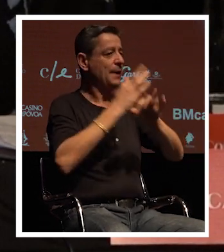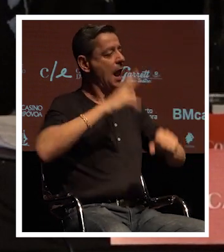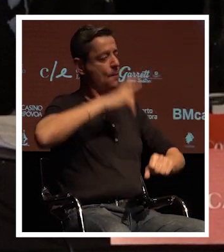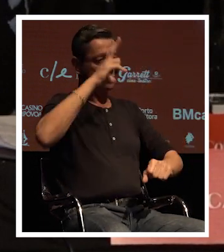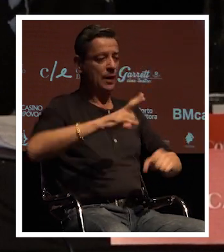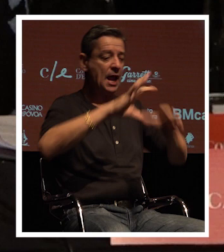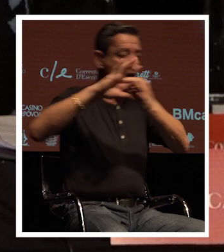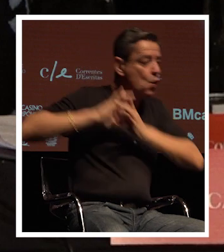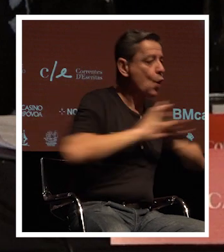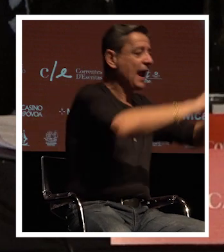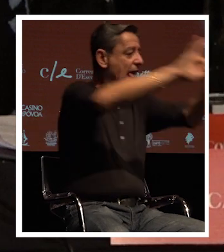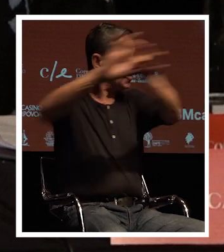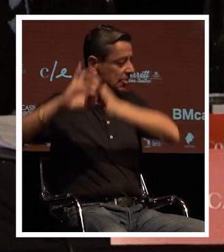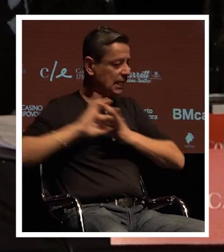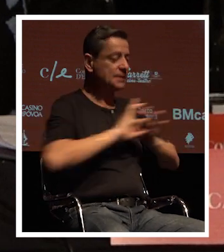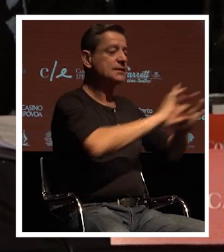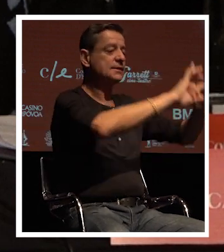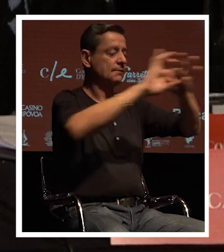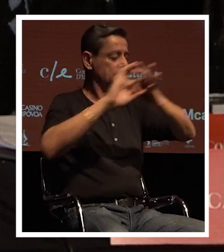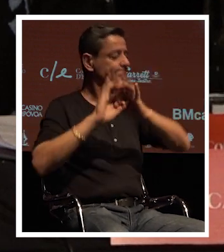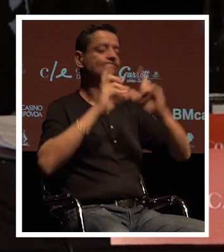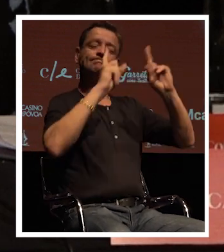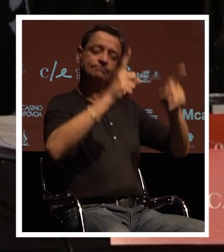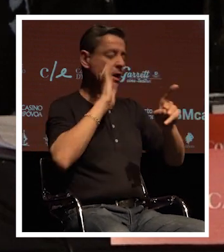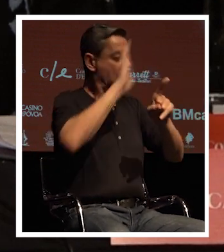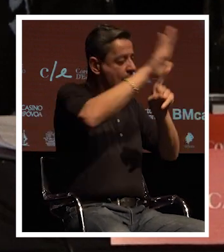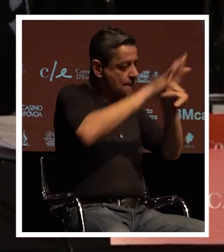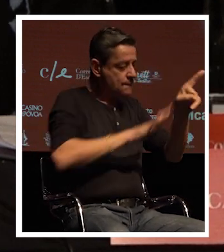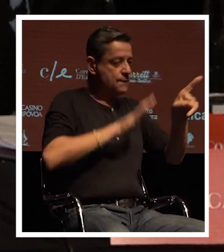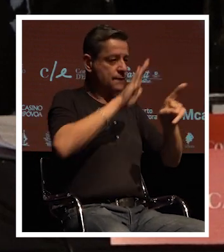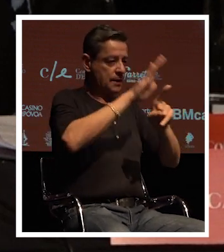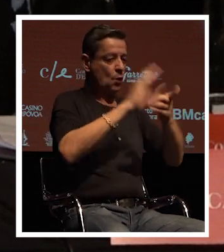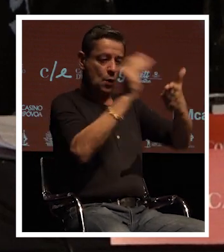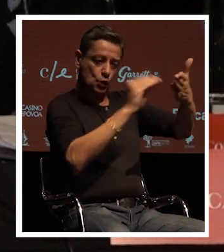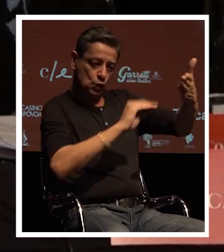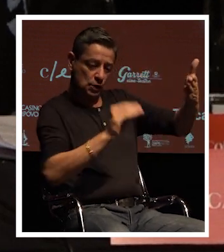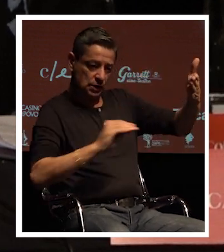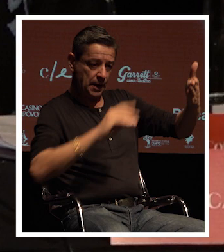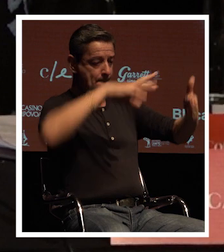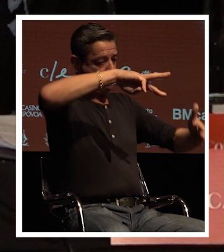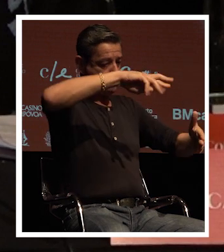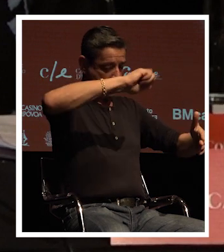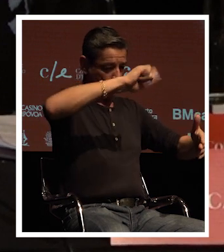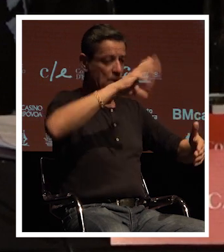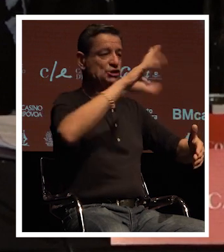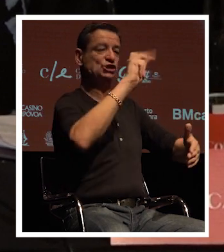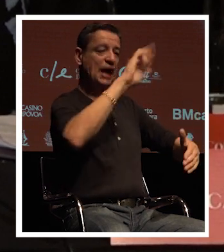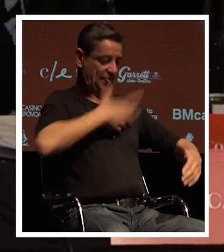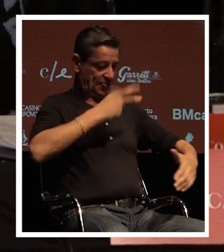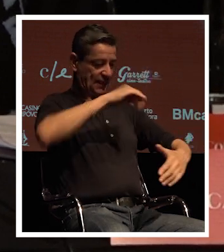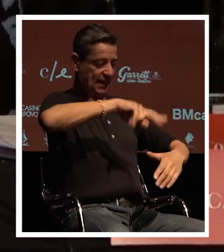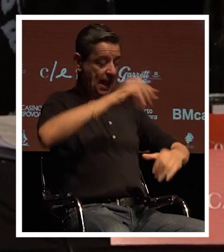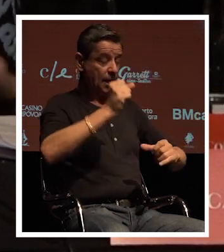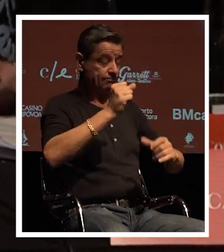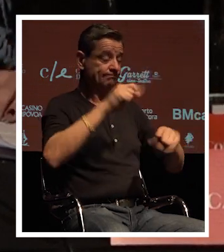como as correntes descritas em matéria de afeto uma vez o escritor mempo de jardelli adoeceu durante este